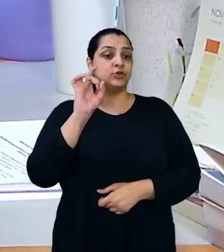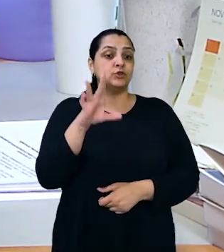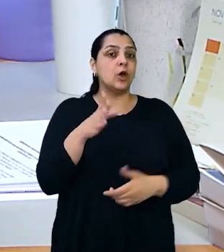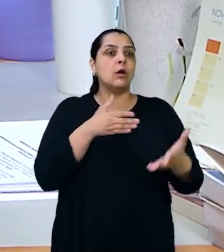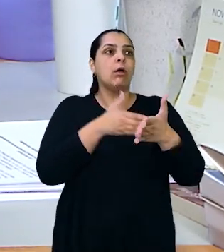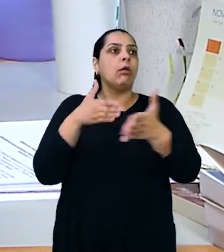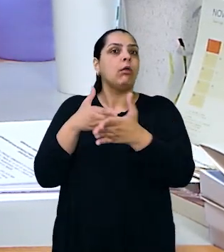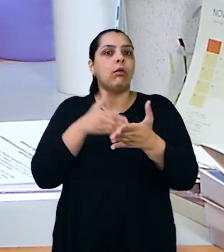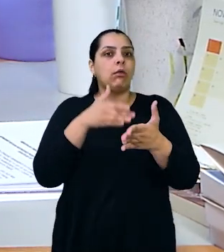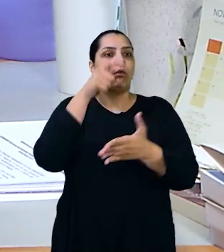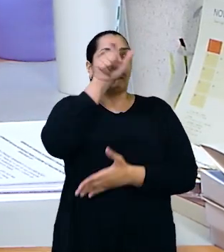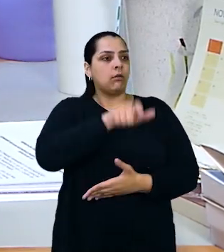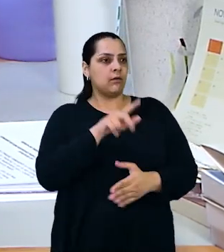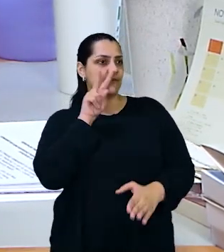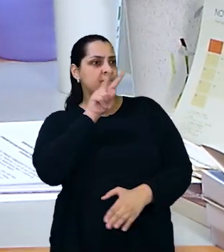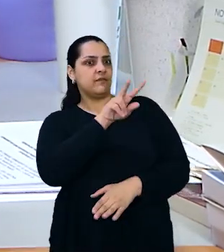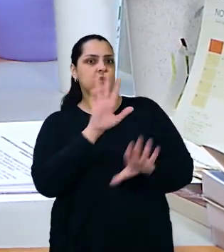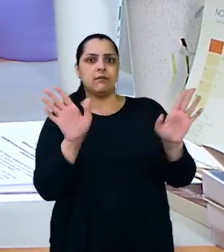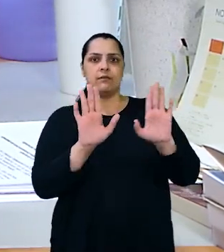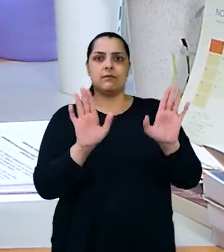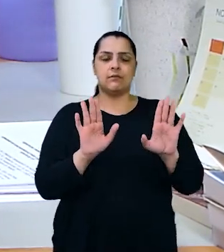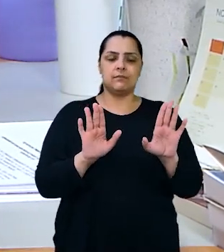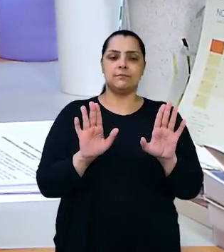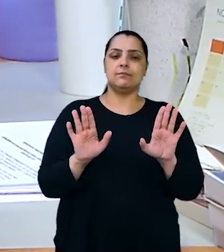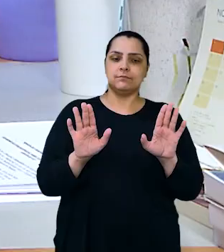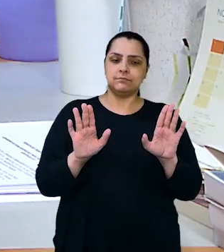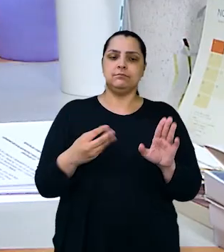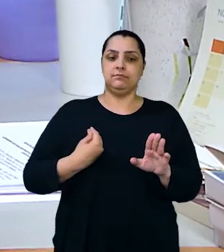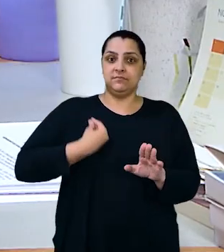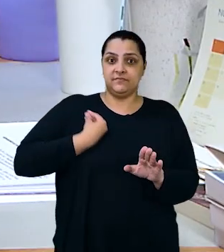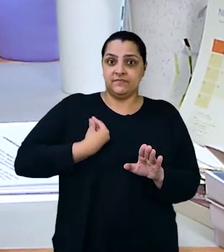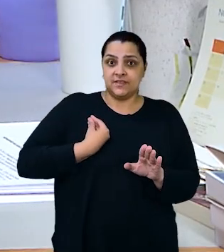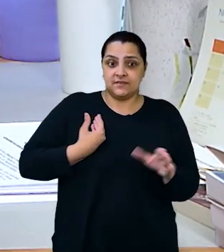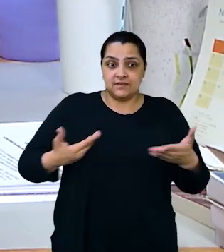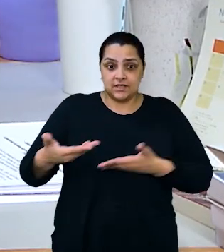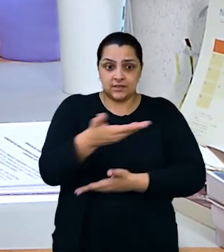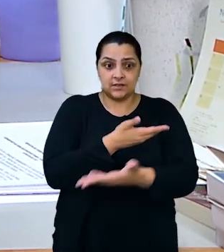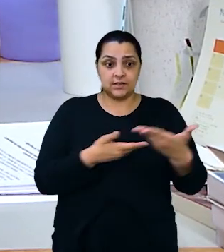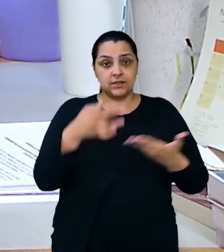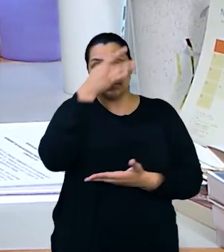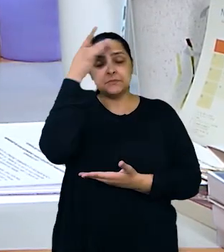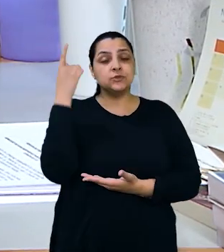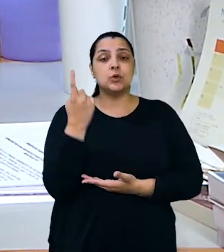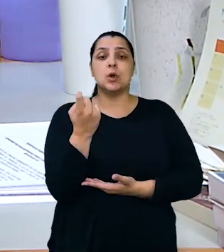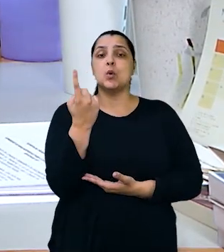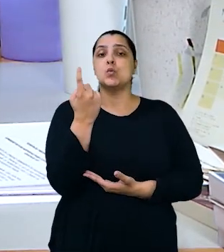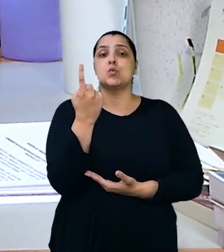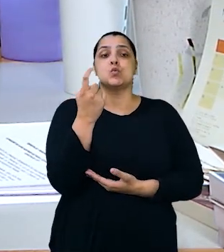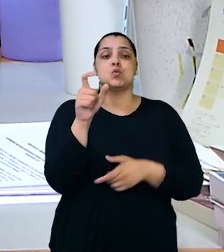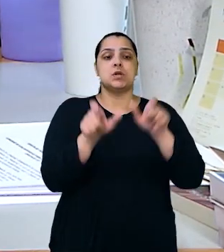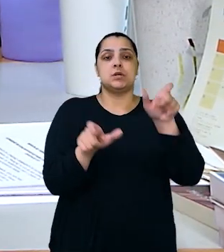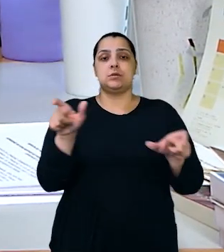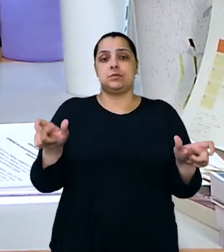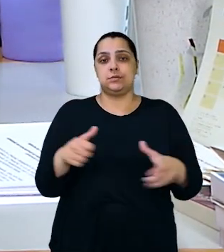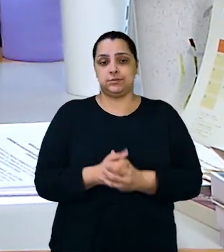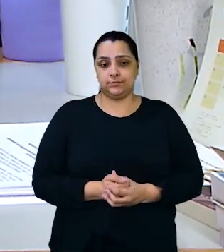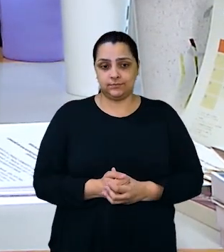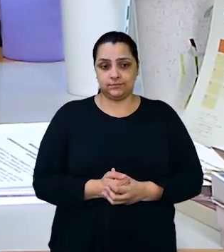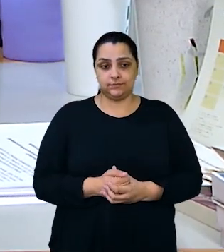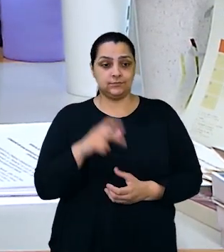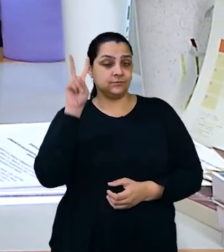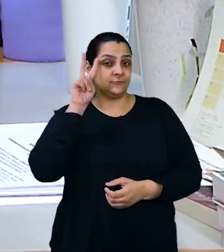suas limitações. A convivência, ela mostra que as pessoas, elas são únicas em